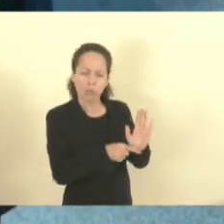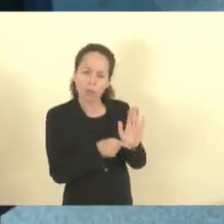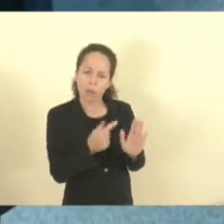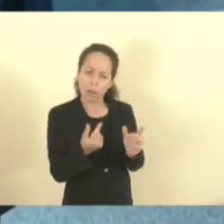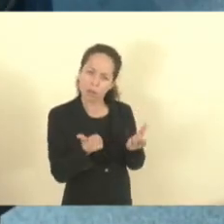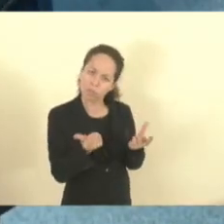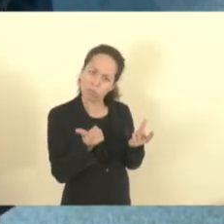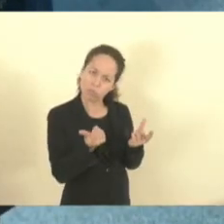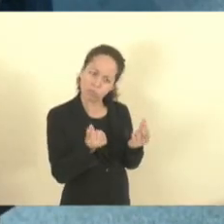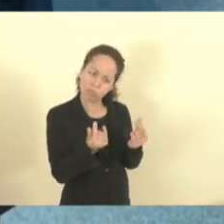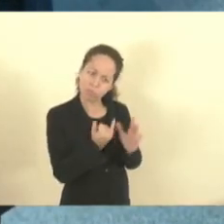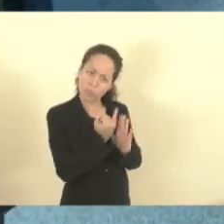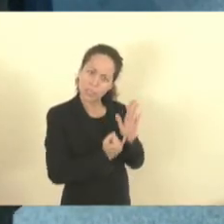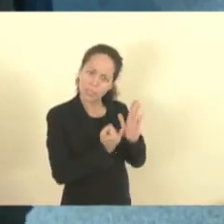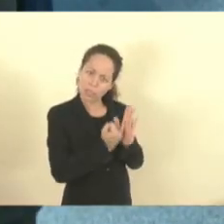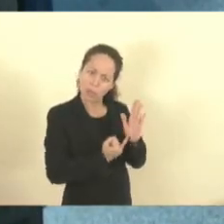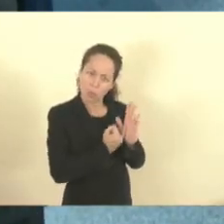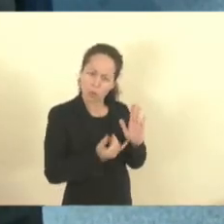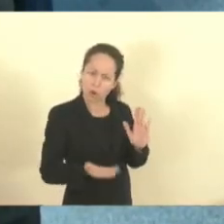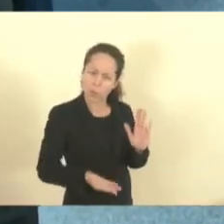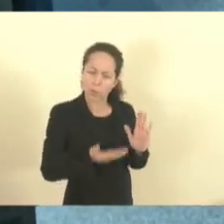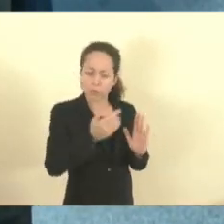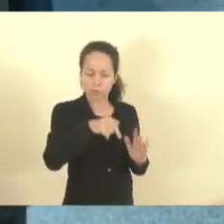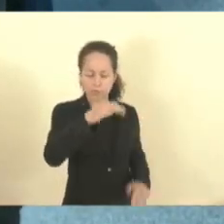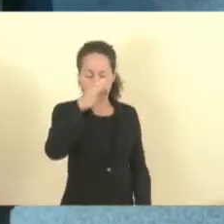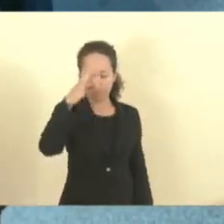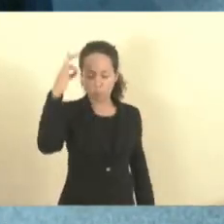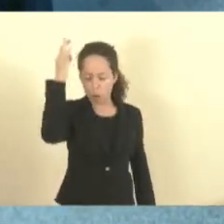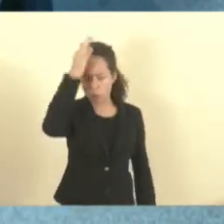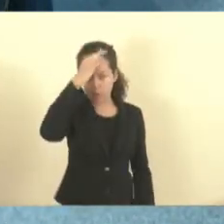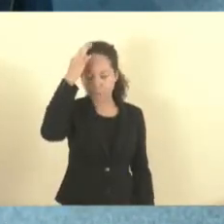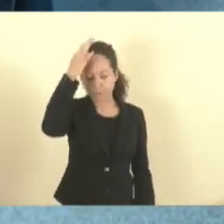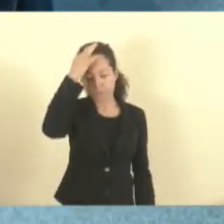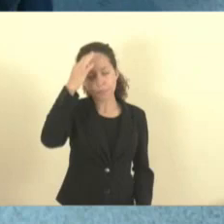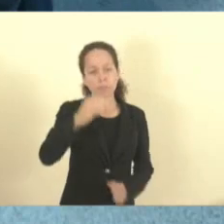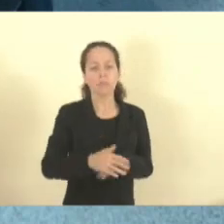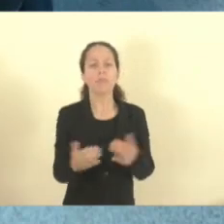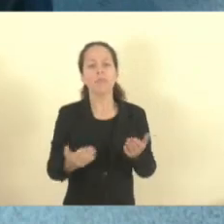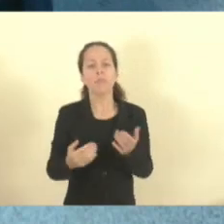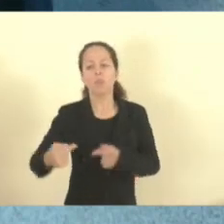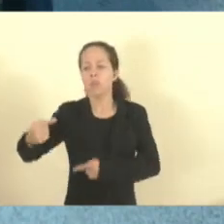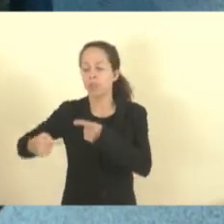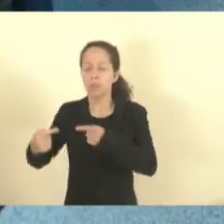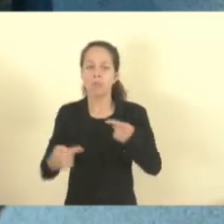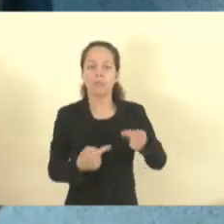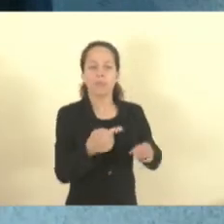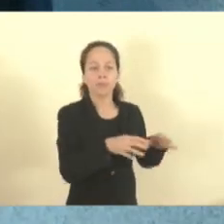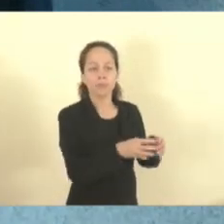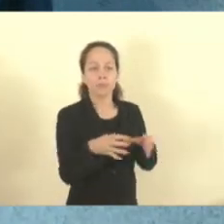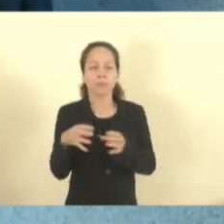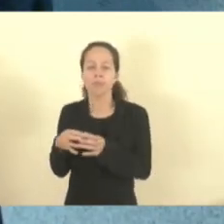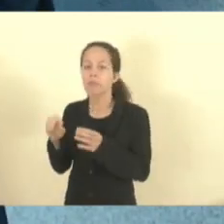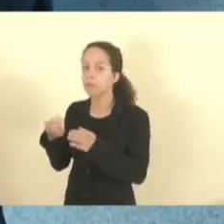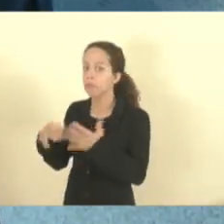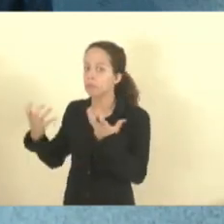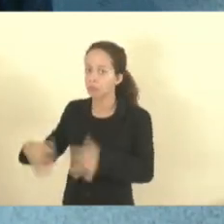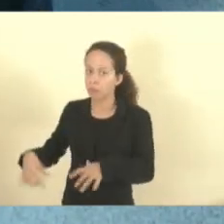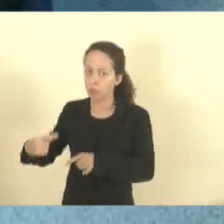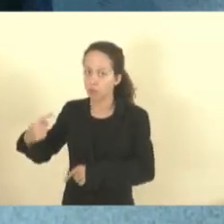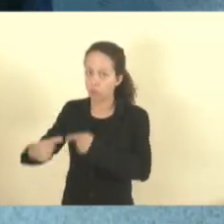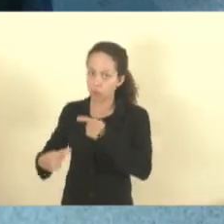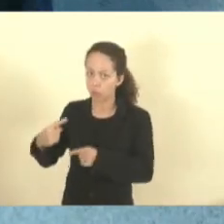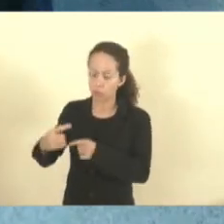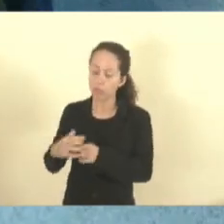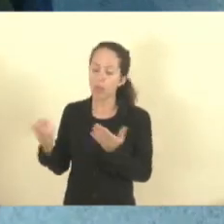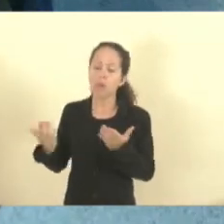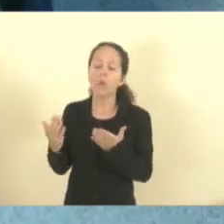arrecadação de ICMS para o Estado do Espírito Santo. Coloco meu relatório em discussão nas comissões reunidas. Não havendo quem queira discutir, vou colher os votos, como voto do